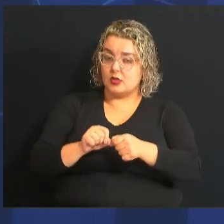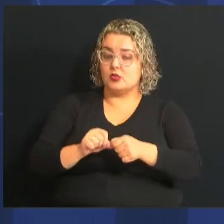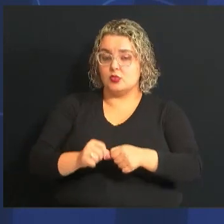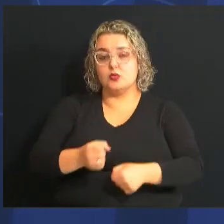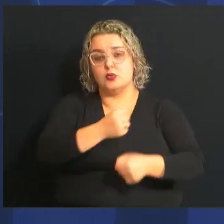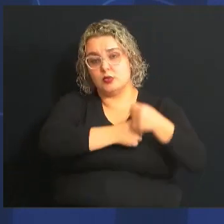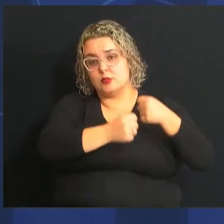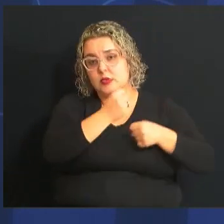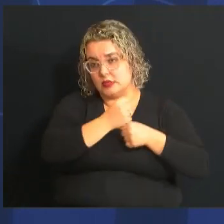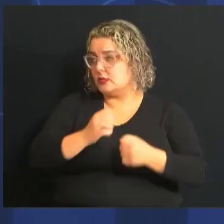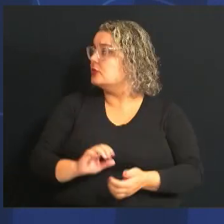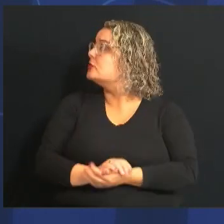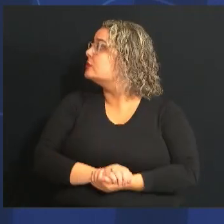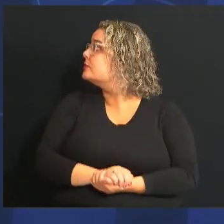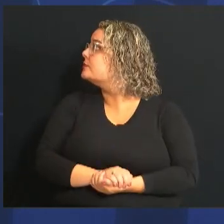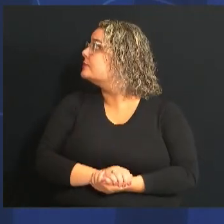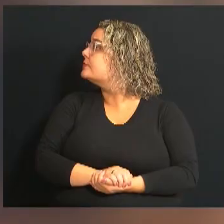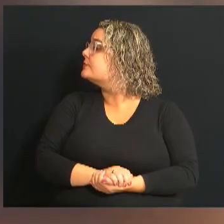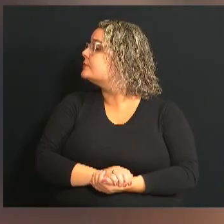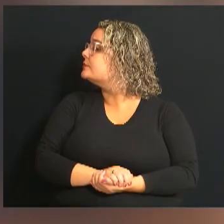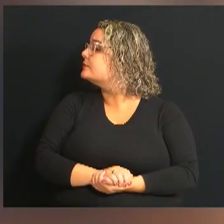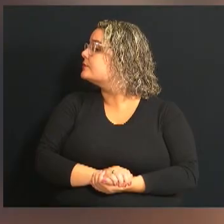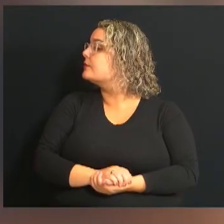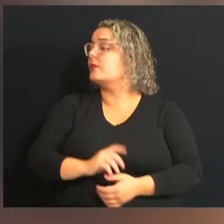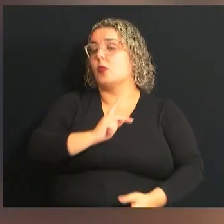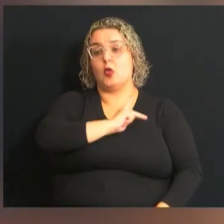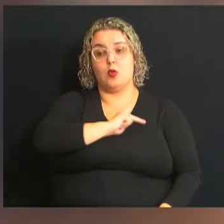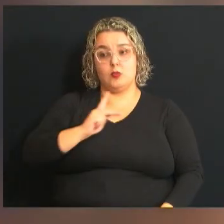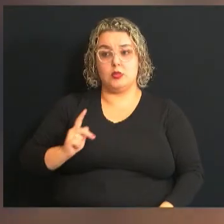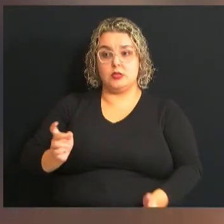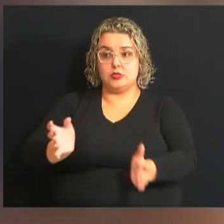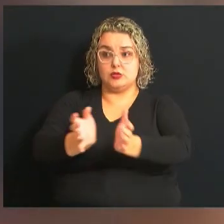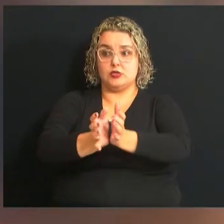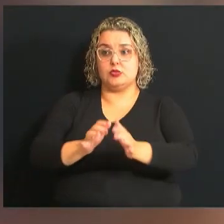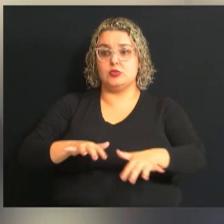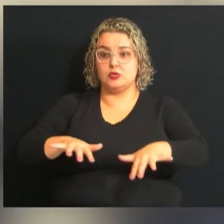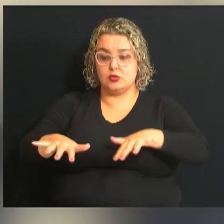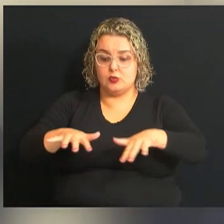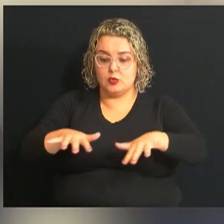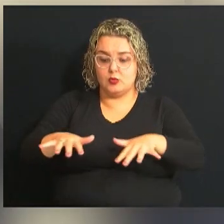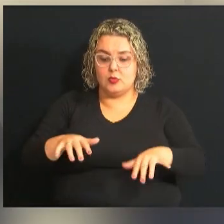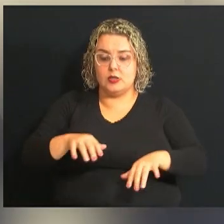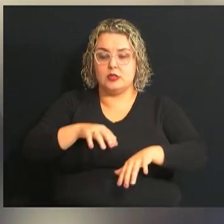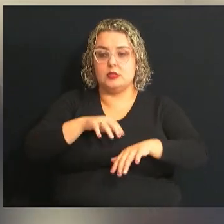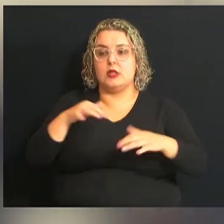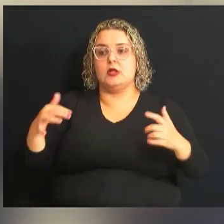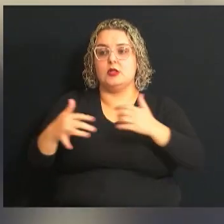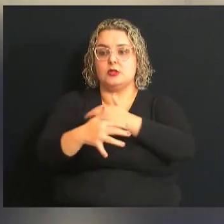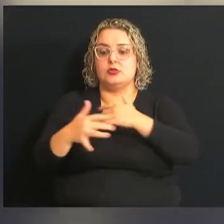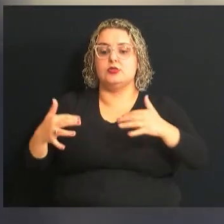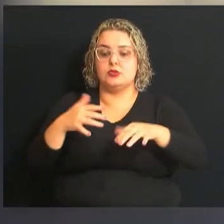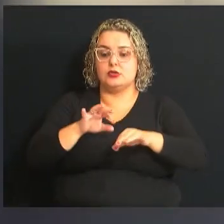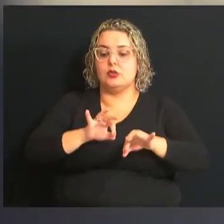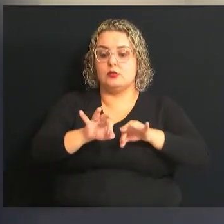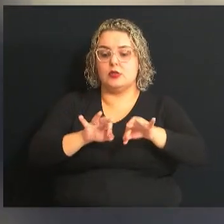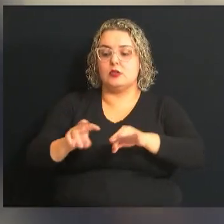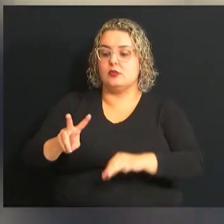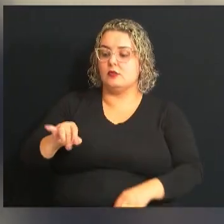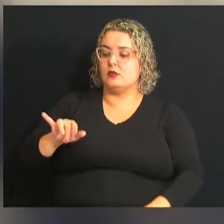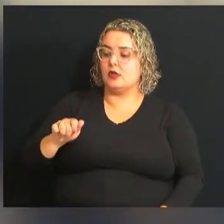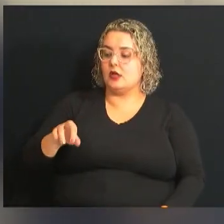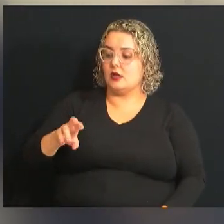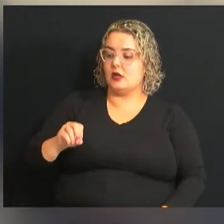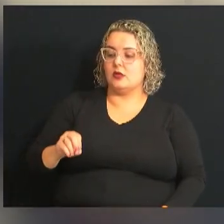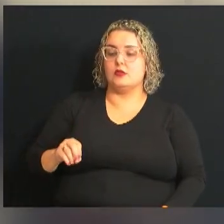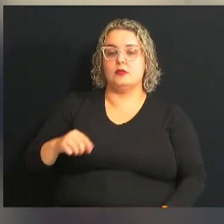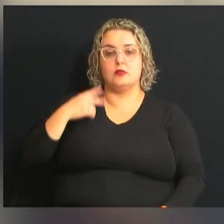ano. O presidente da Comissão de Mobilidade Urbana e Planejamento Viário, o vereador Otto